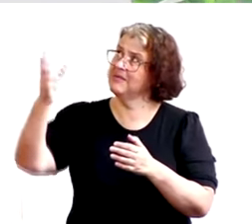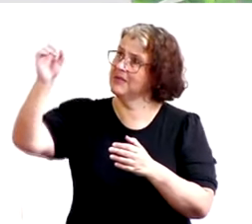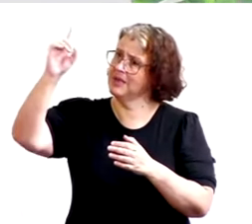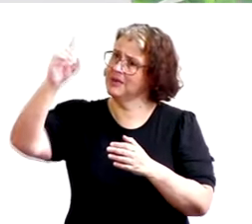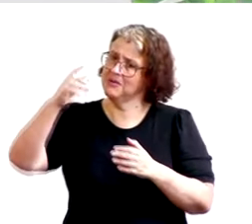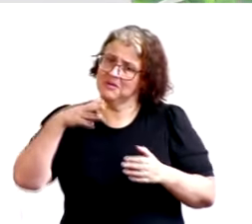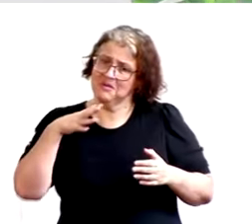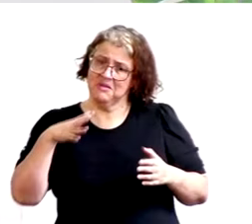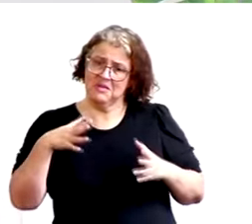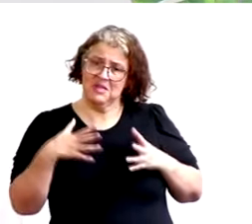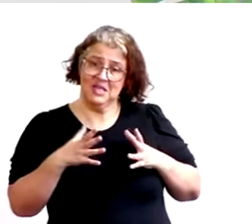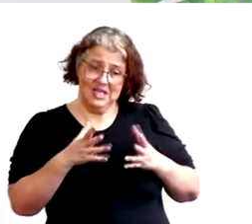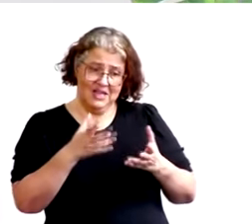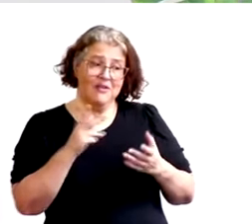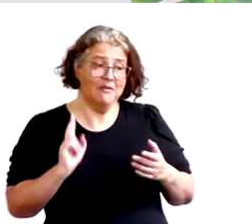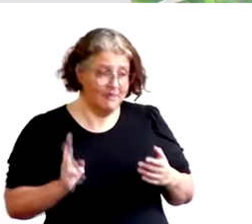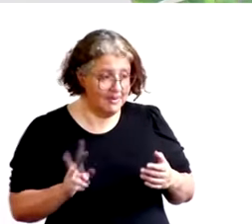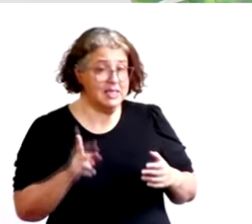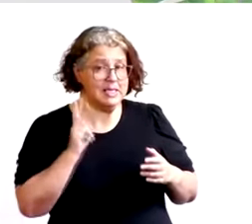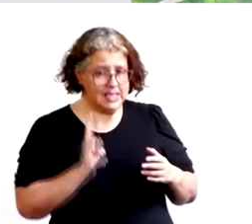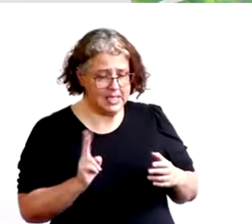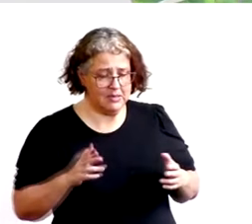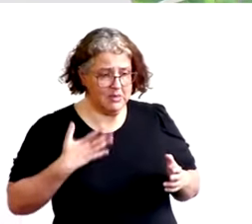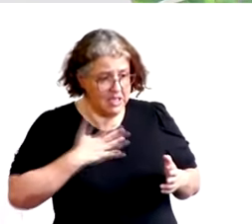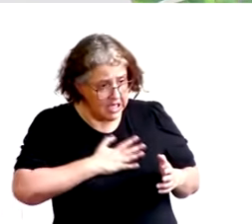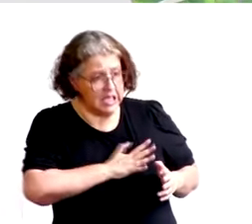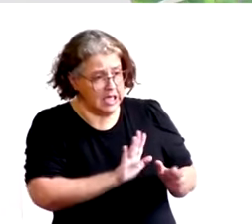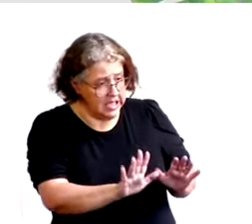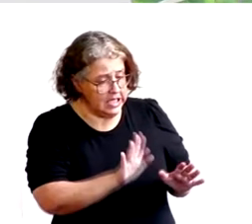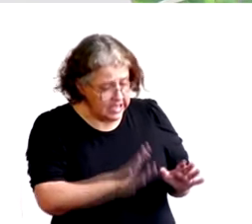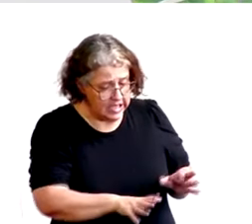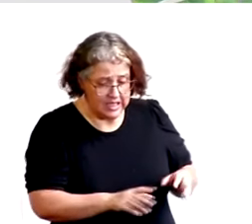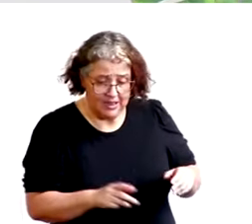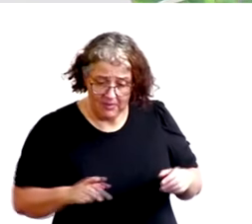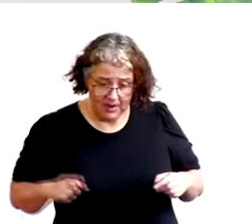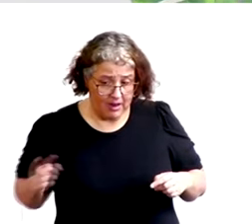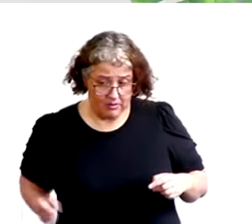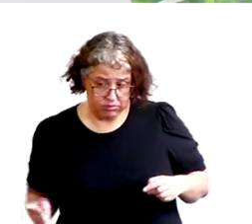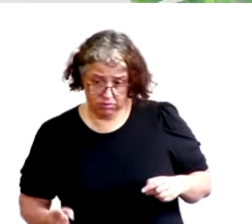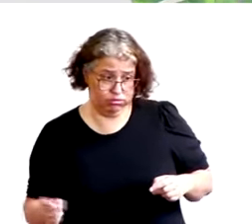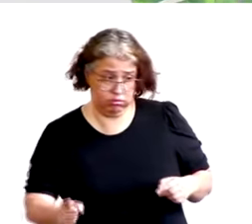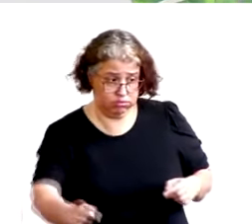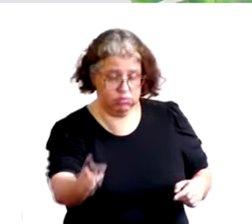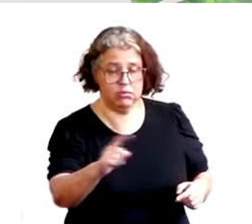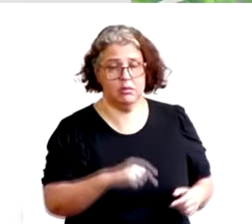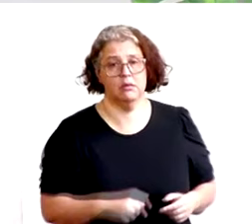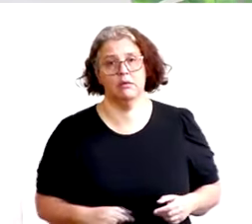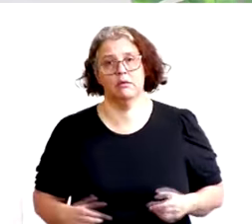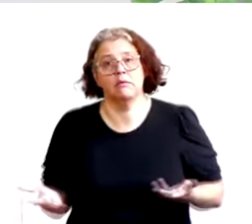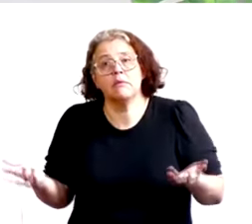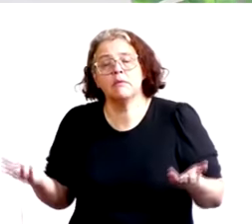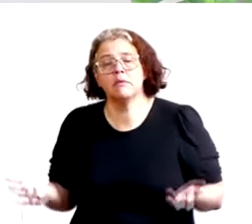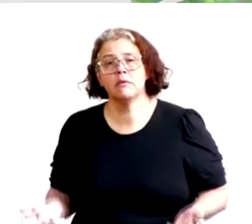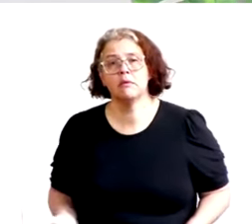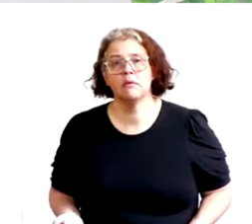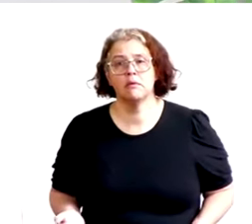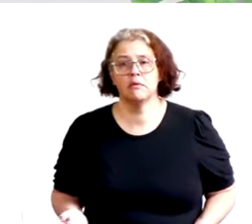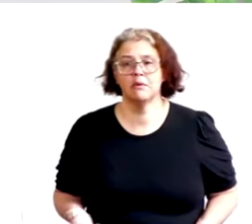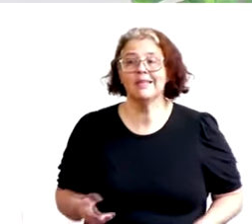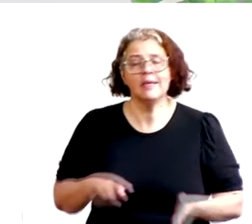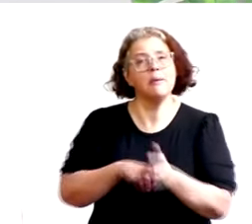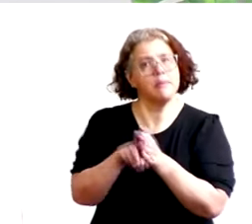percebam a seriedade da pergunta desse homem se essa pergunta não estivesse na Bíblia Eu